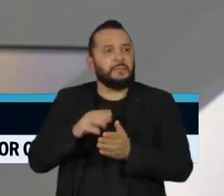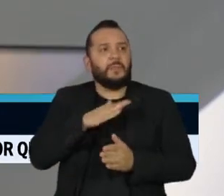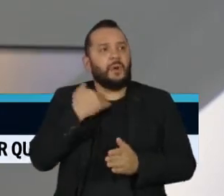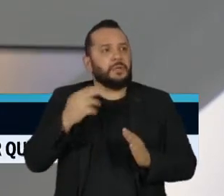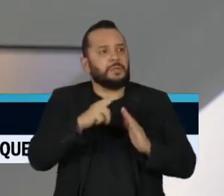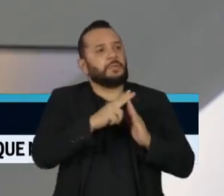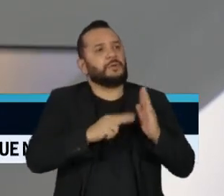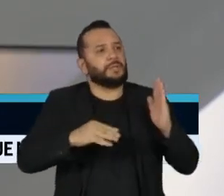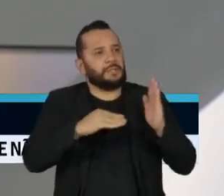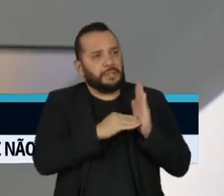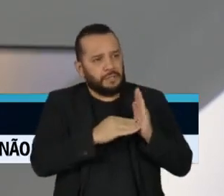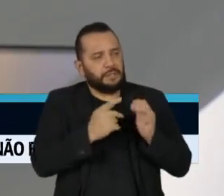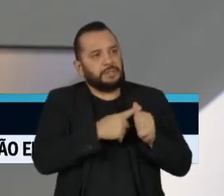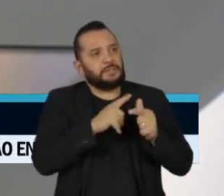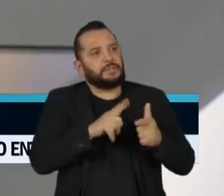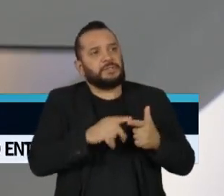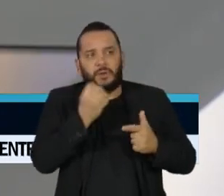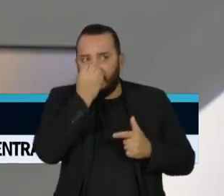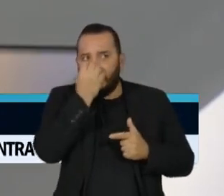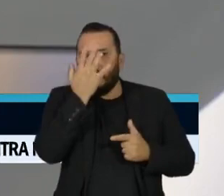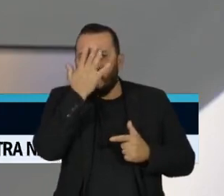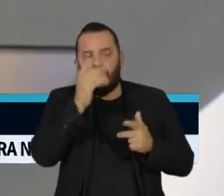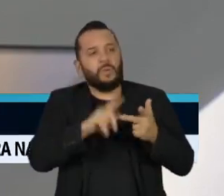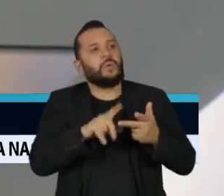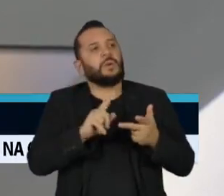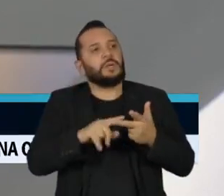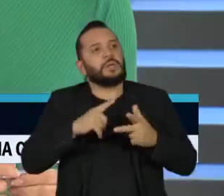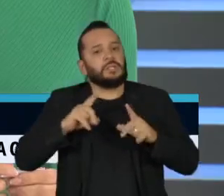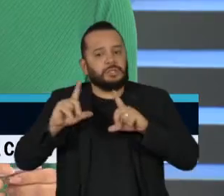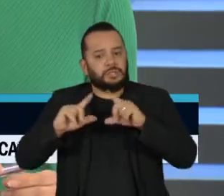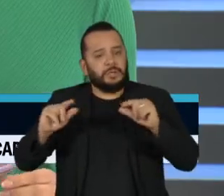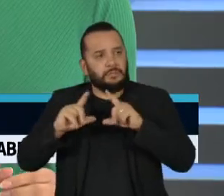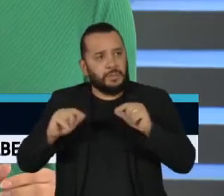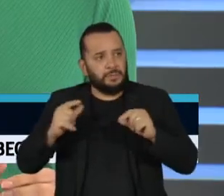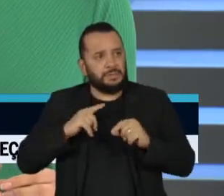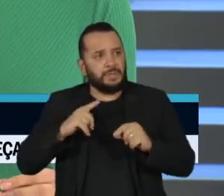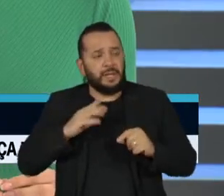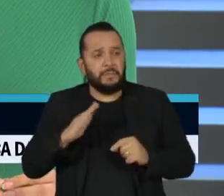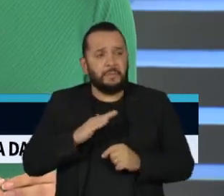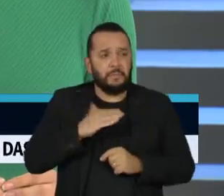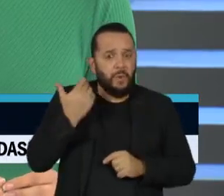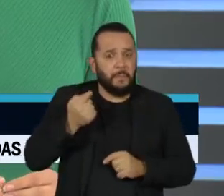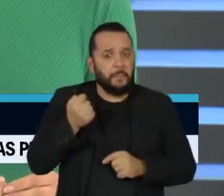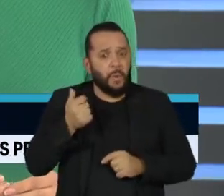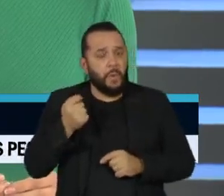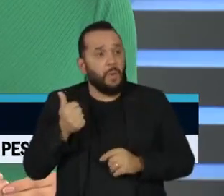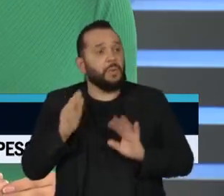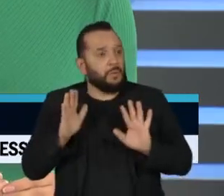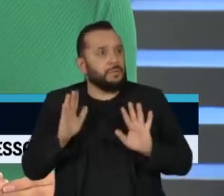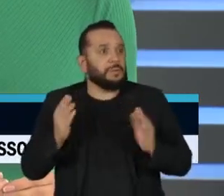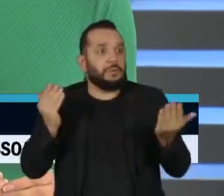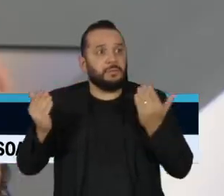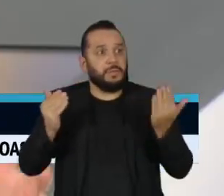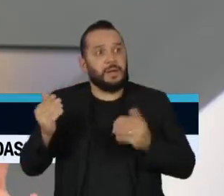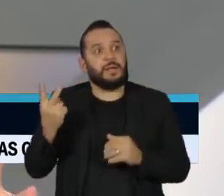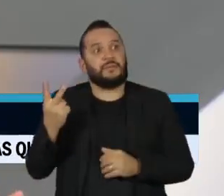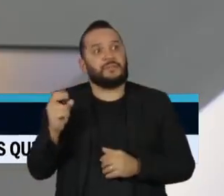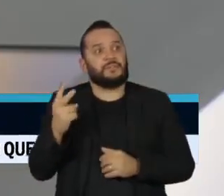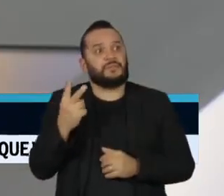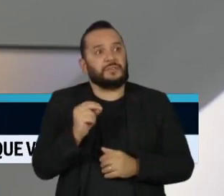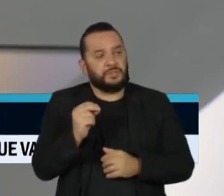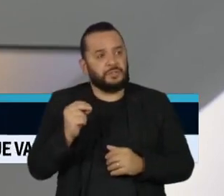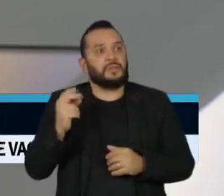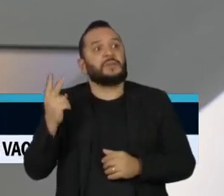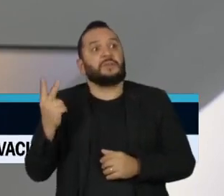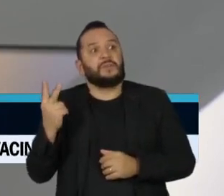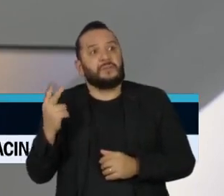Zelândia, Hong Kong e, em certa medida, no Japão, é um compacto, em algumas semanas, do que a gente viu em 2020, 2021, no mundo todo. É que o